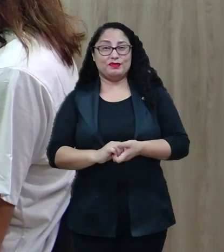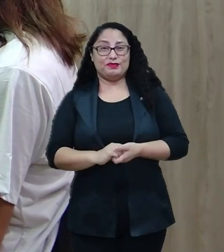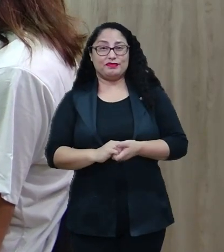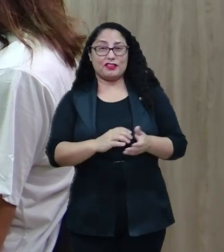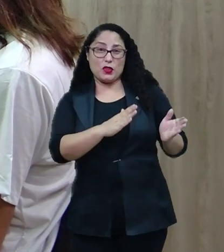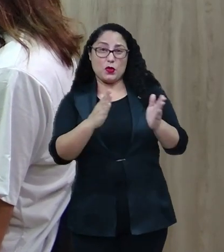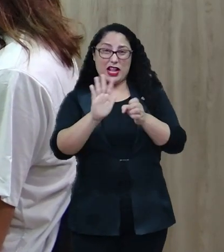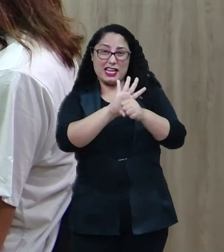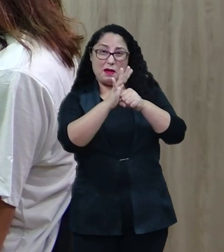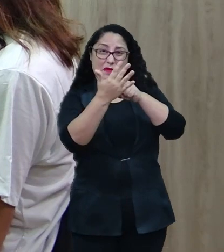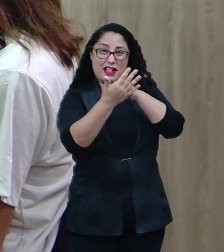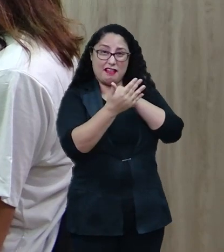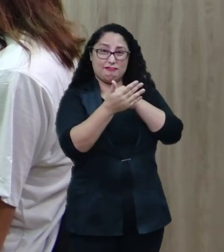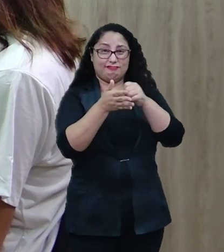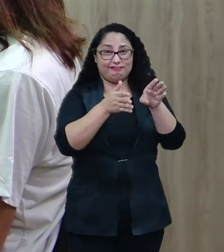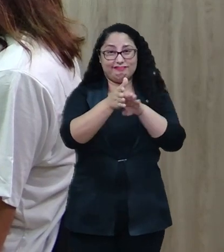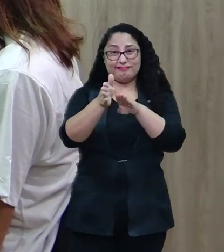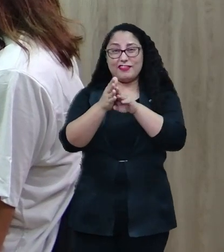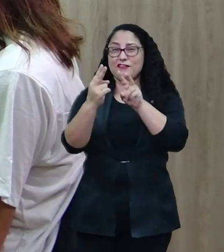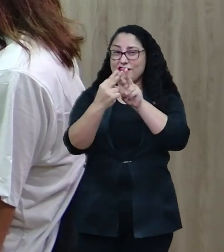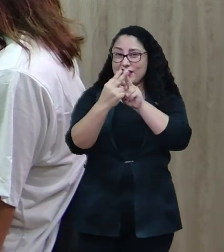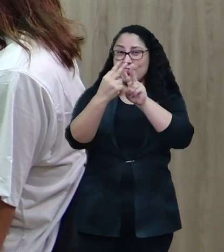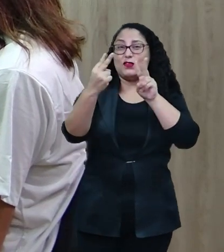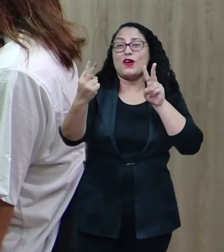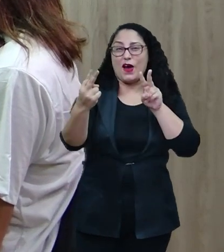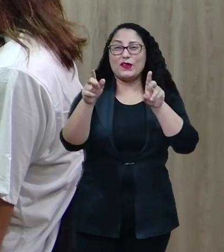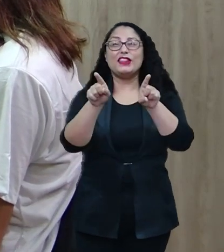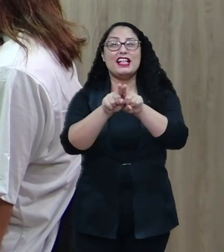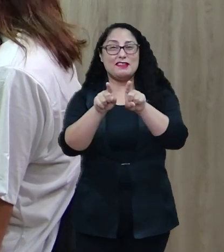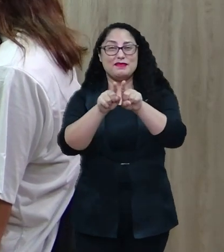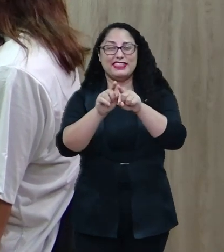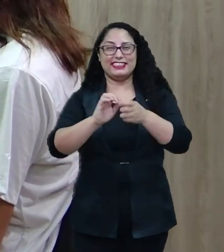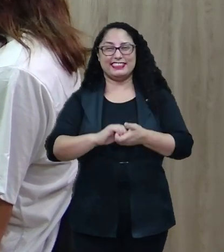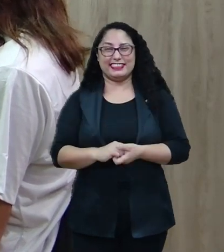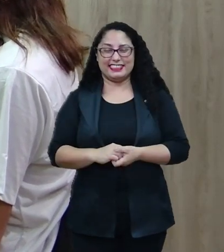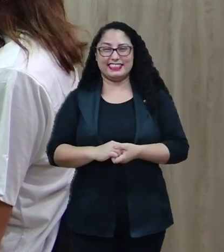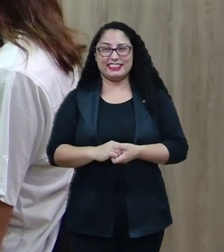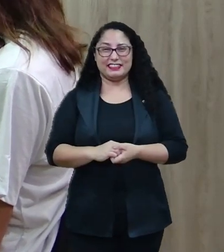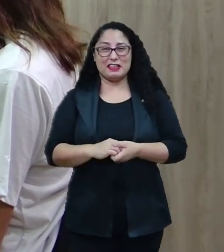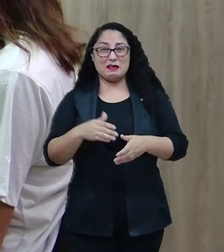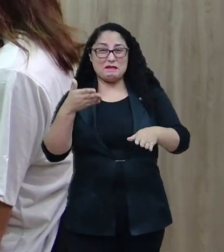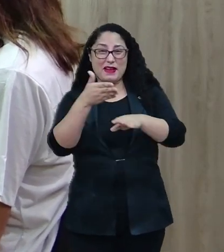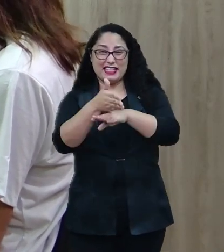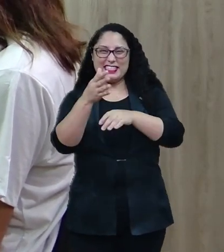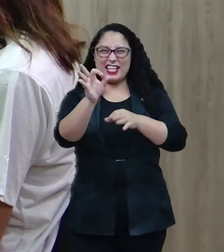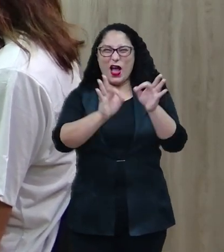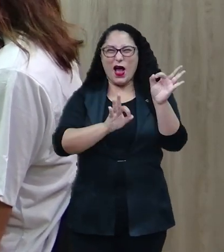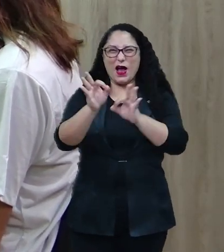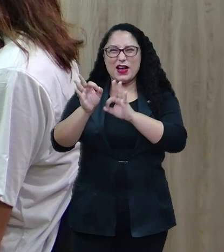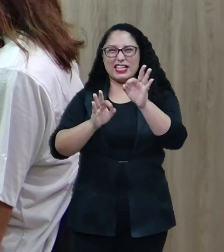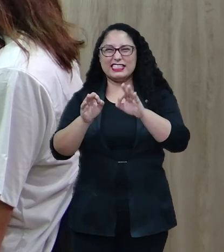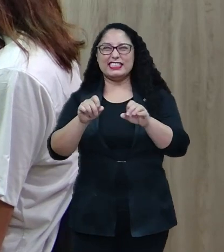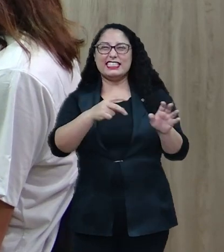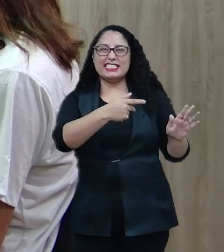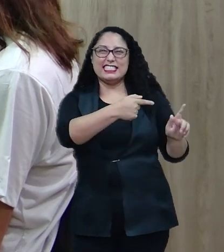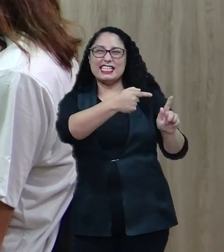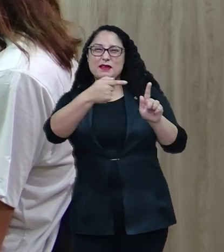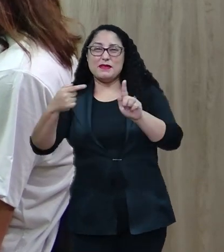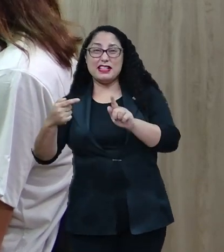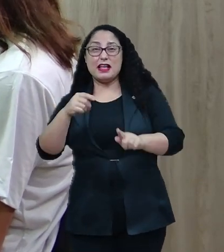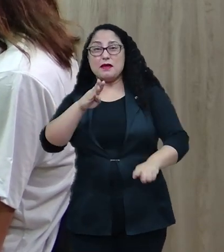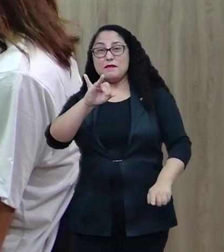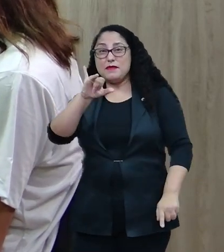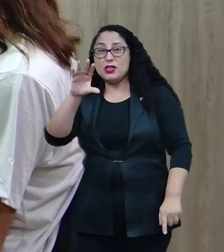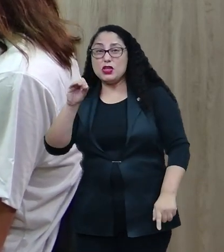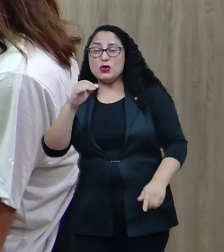e durante a pandemia eu fui mediador virtual também. participei da organização da Semabio, enfim, participei